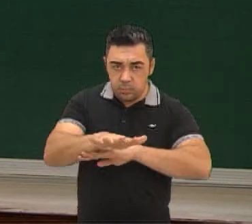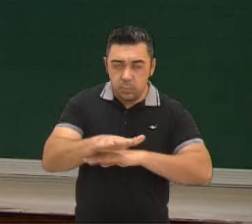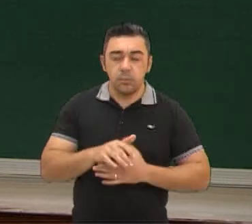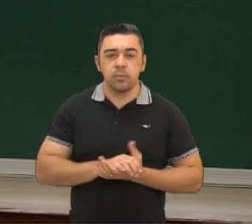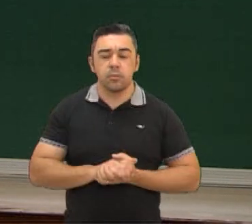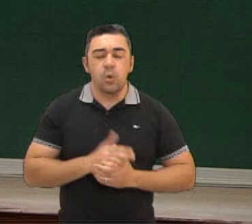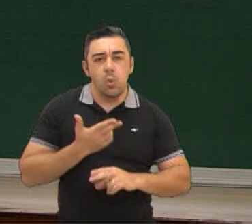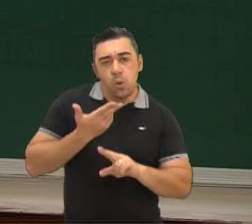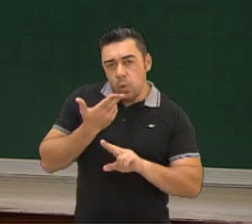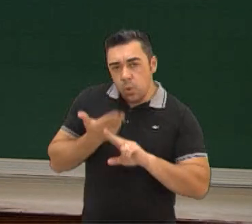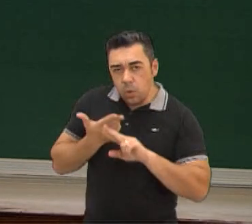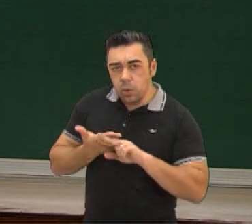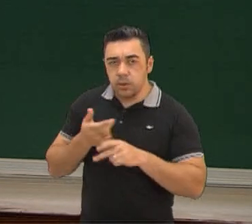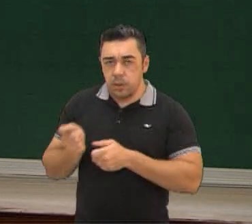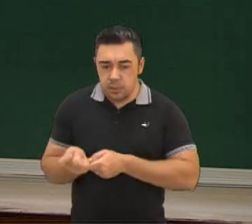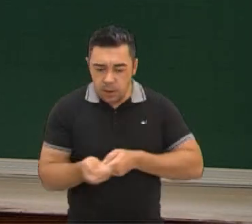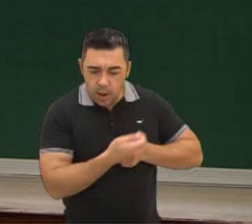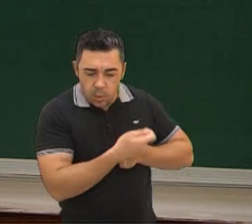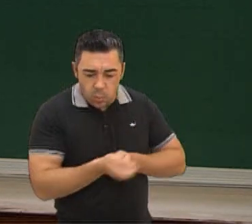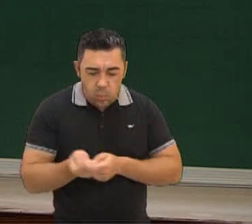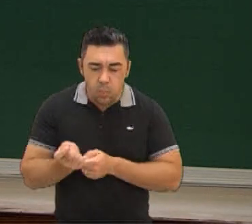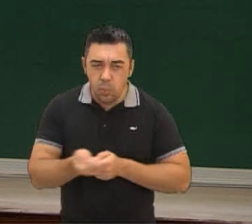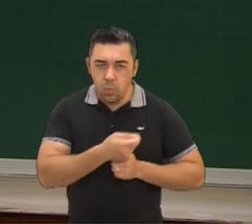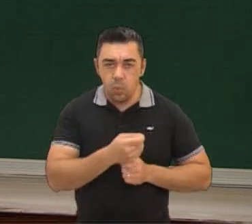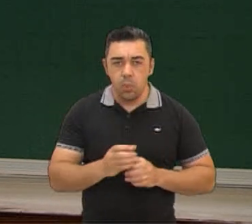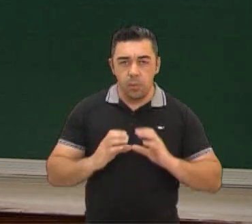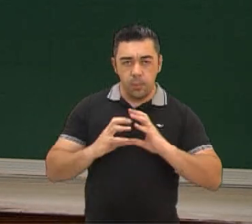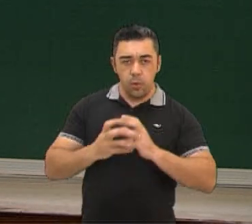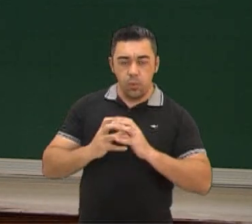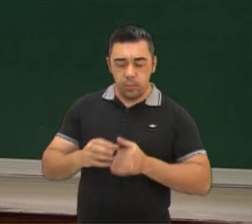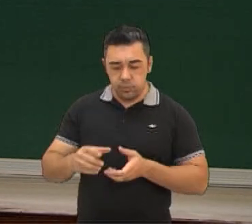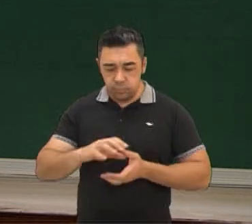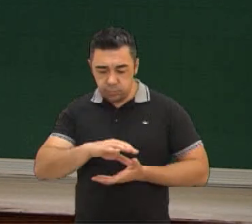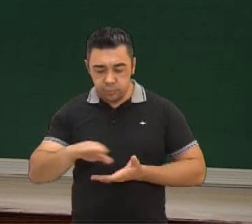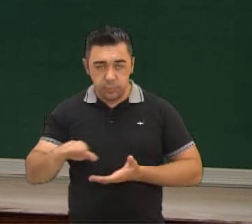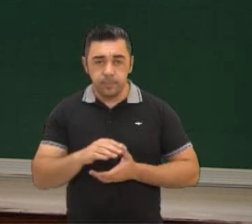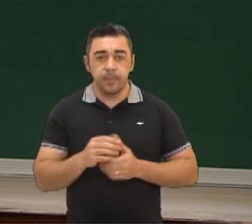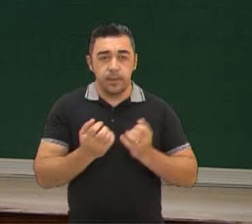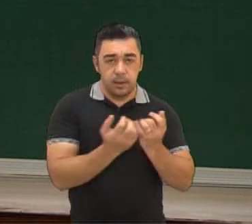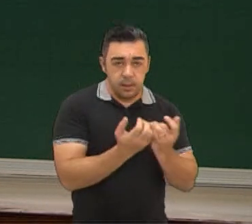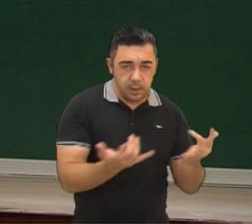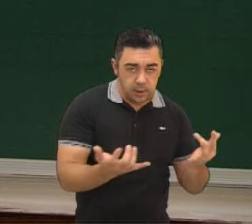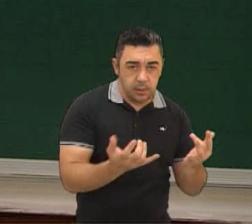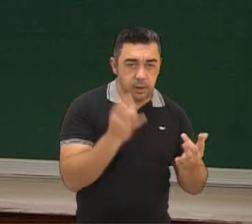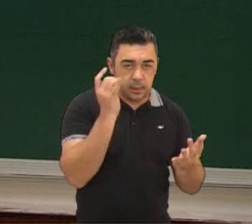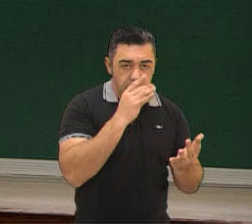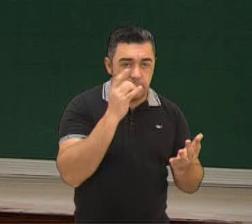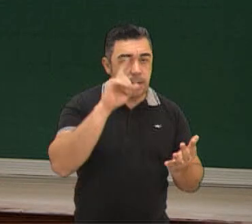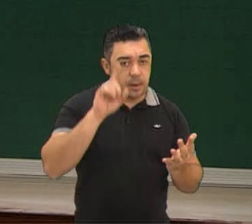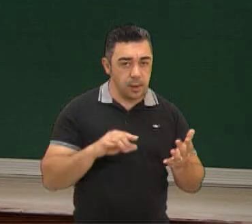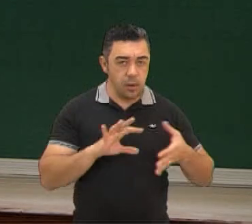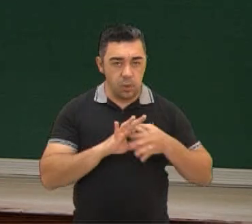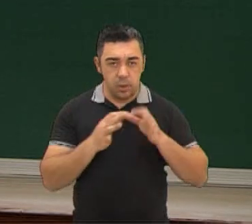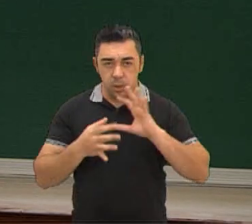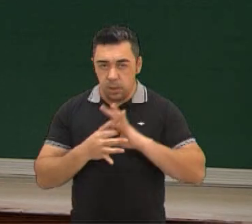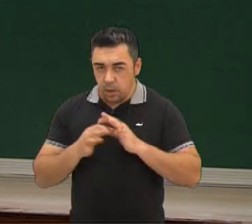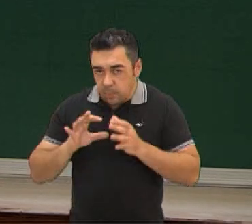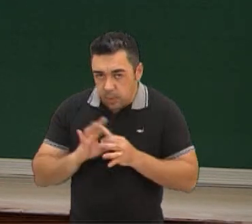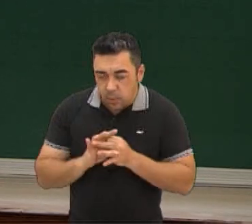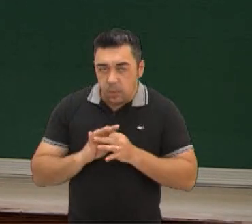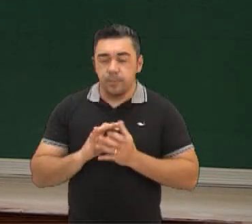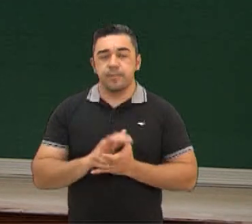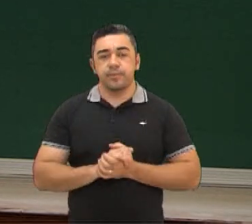de tacos e bolas. O hóquei sobre a grama é um esporte olímpico, tá?